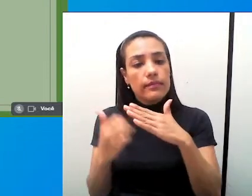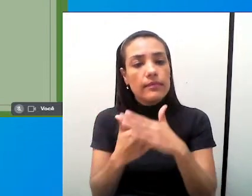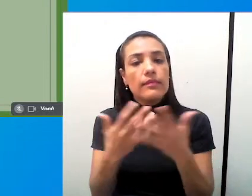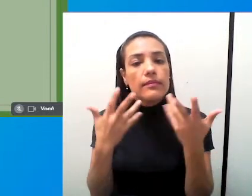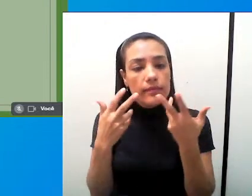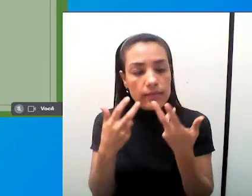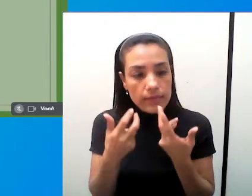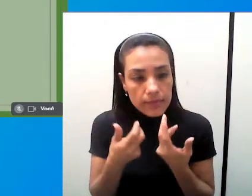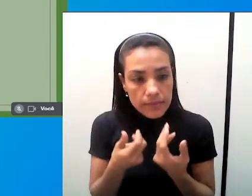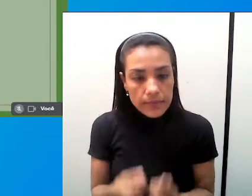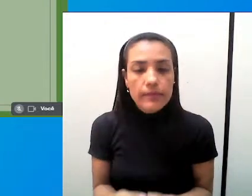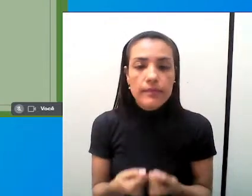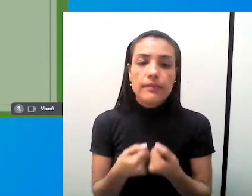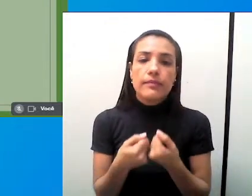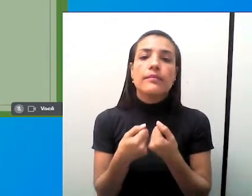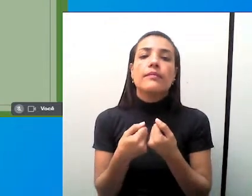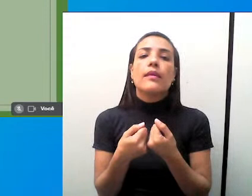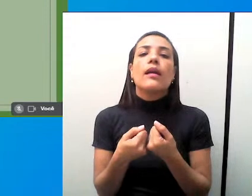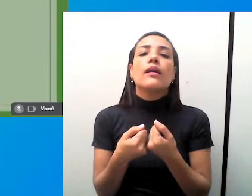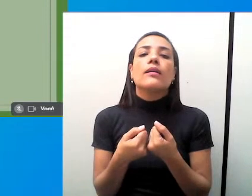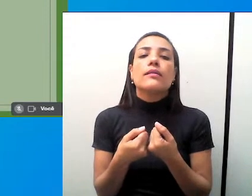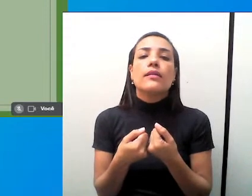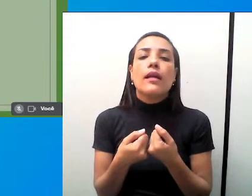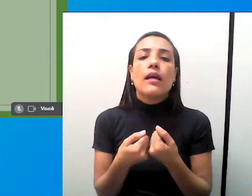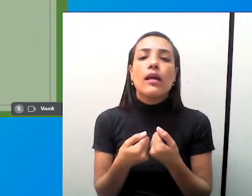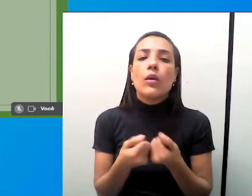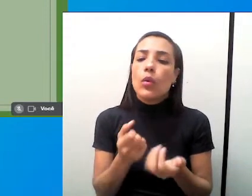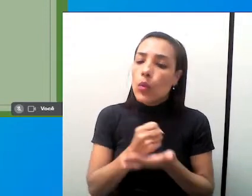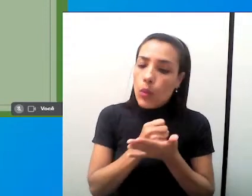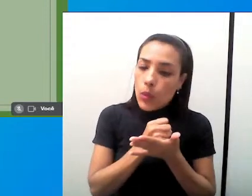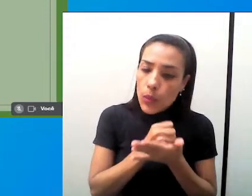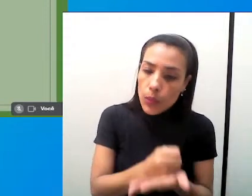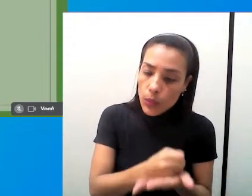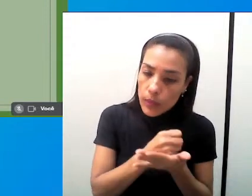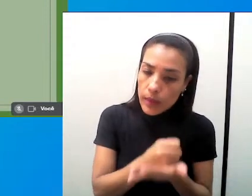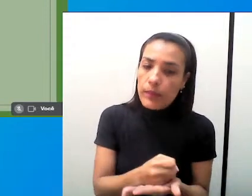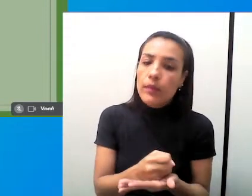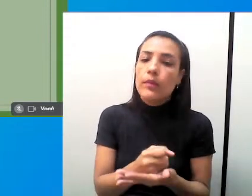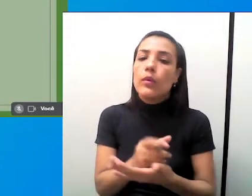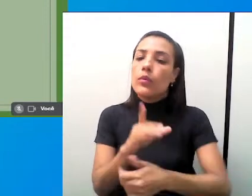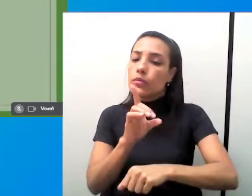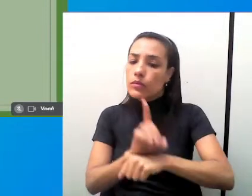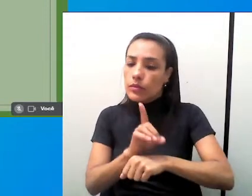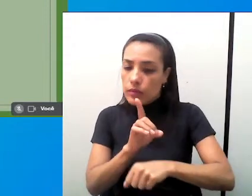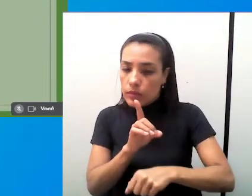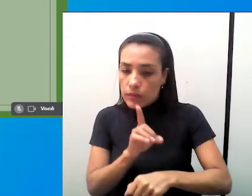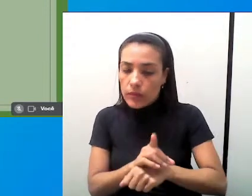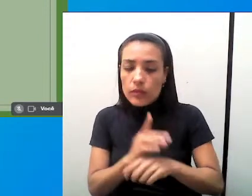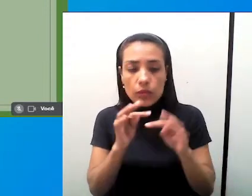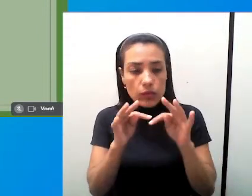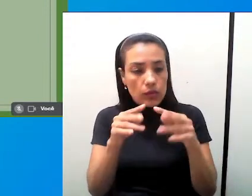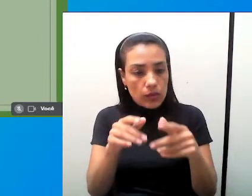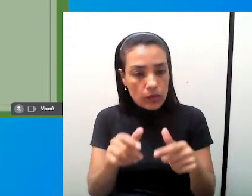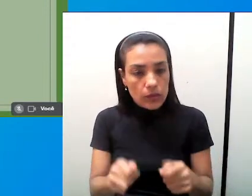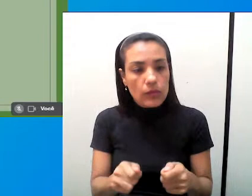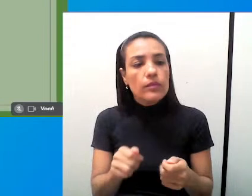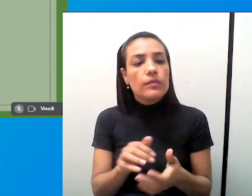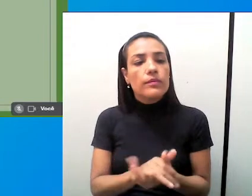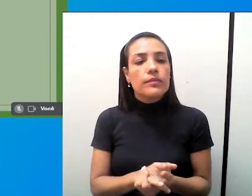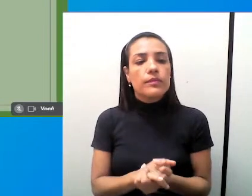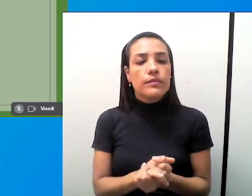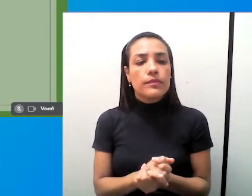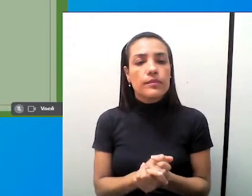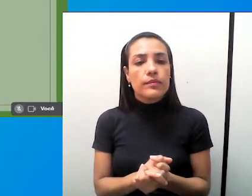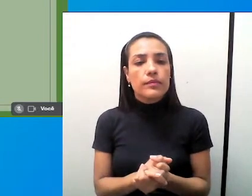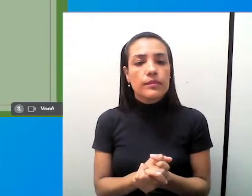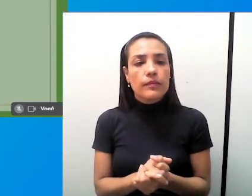consultoria, recebessem, né, toda essa orientação de gestão, né, dos empreendimentos, e foram de